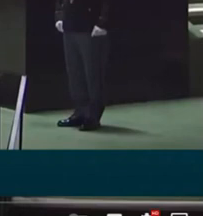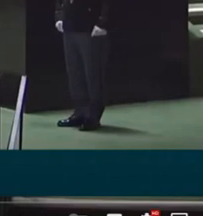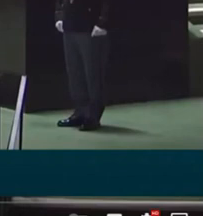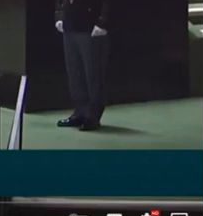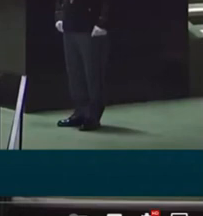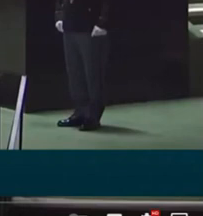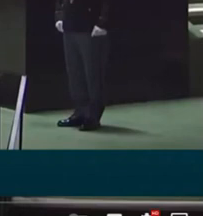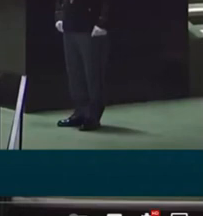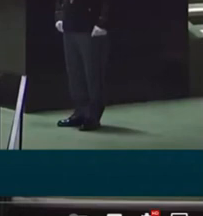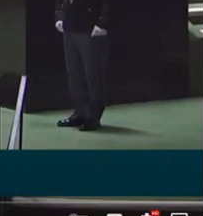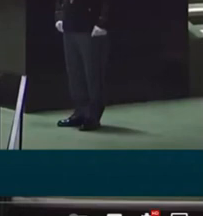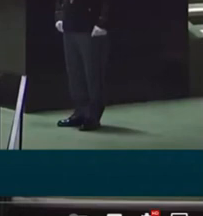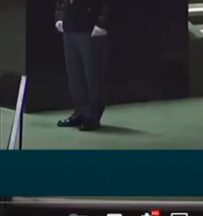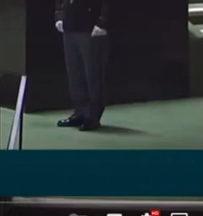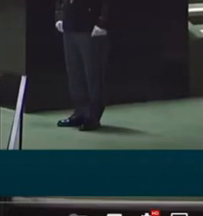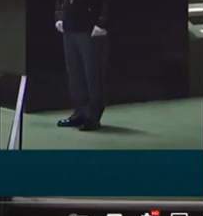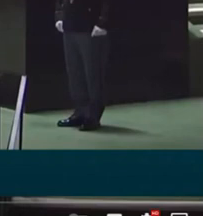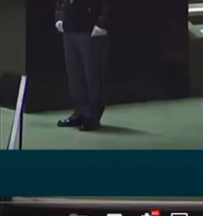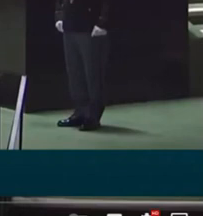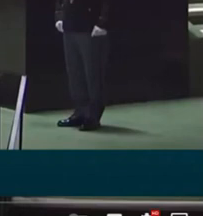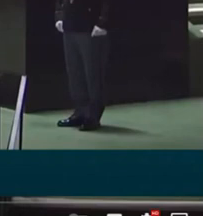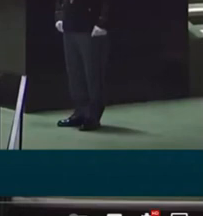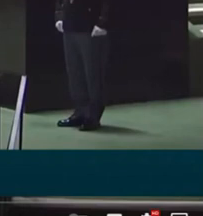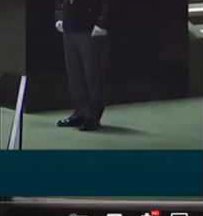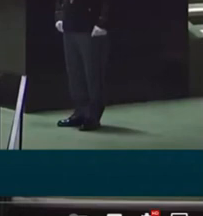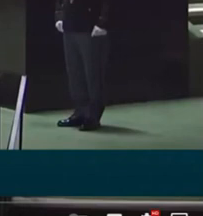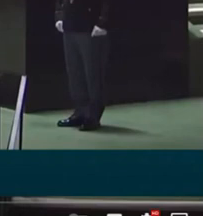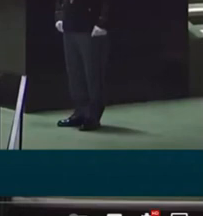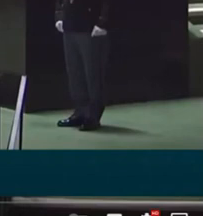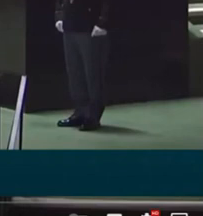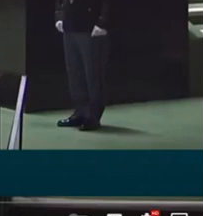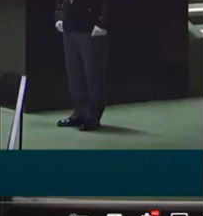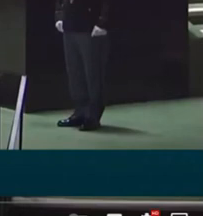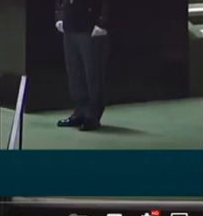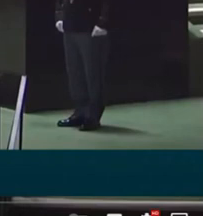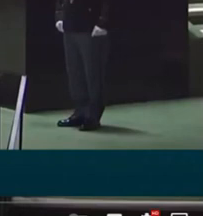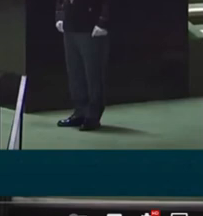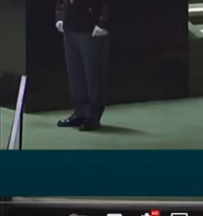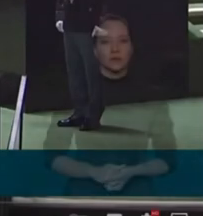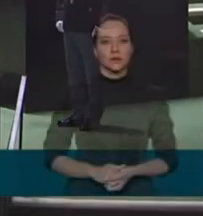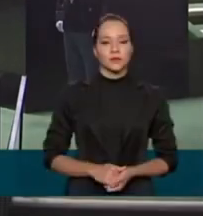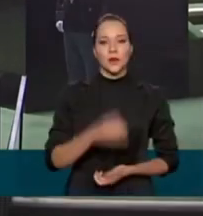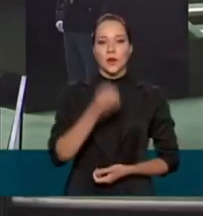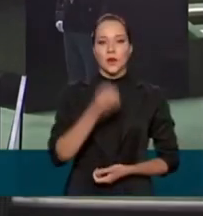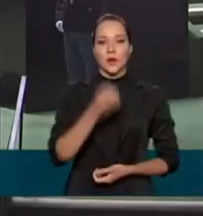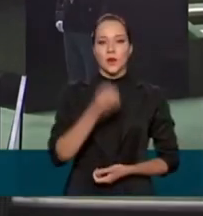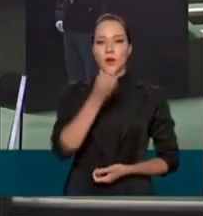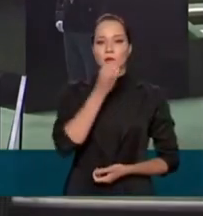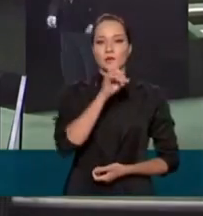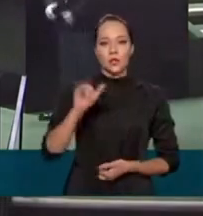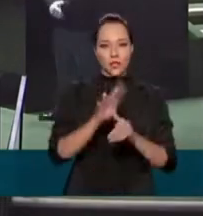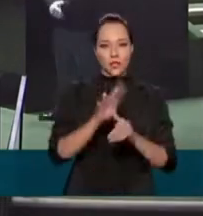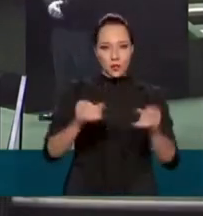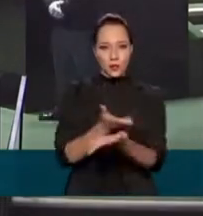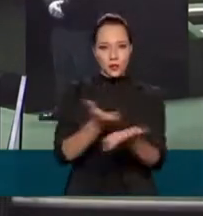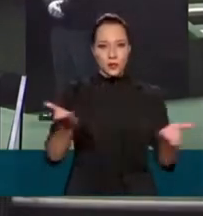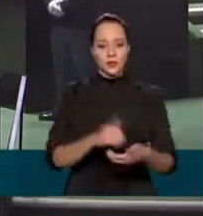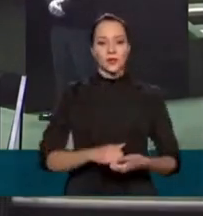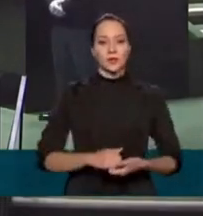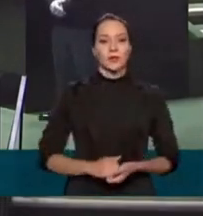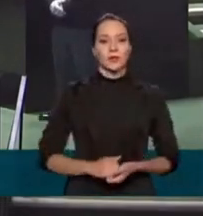York e deu a seguinte declaração vamos lá Bom dia a todos